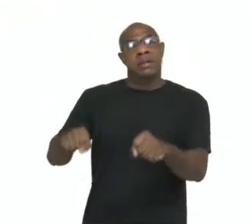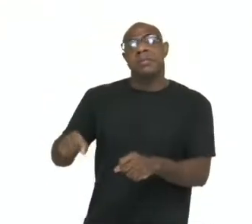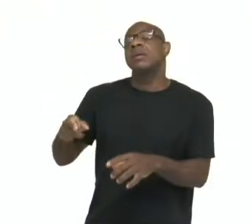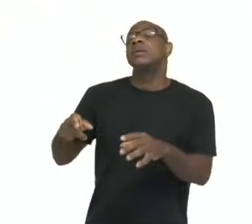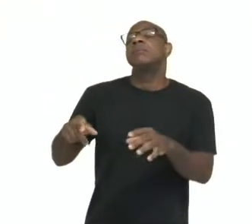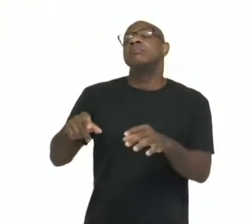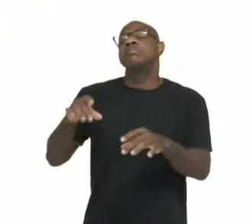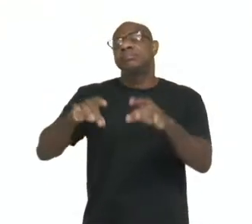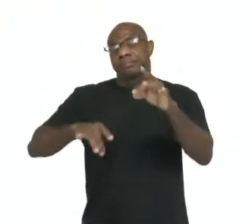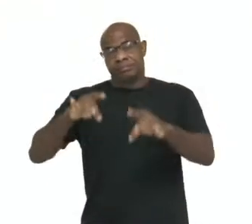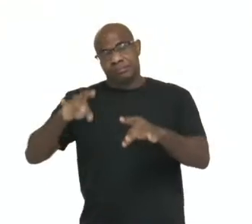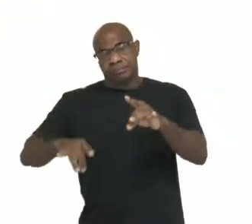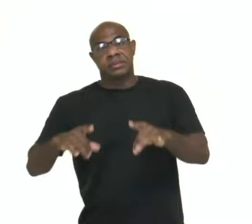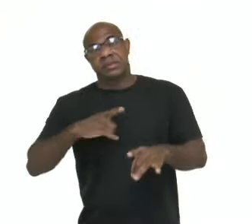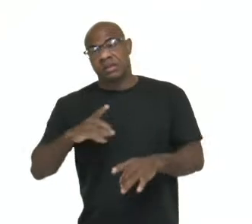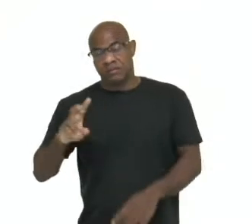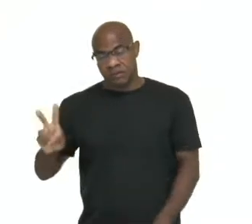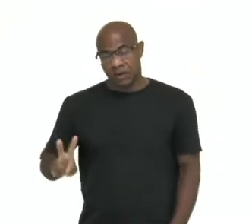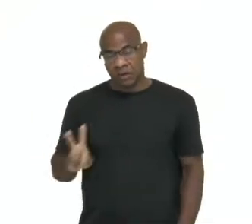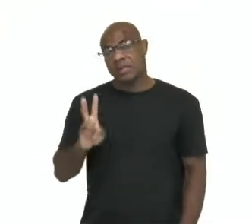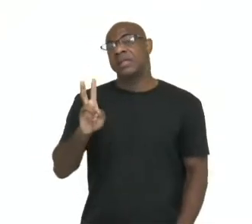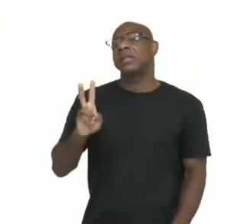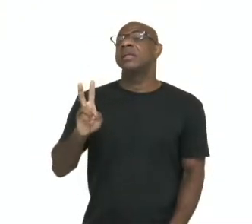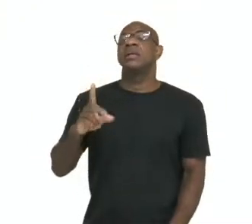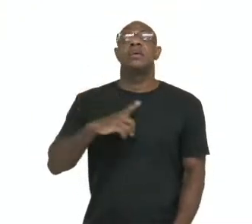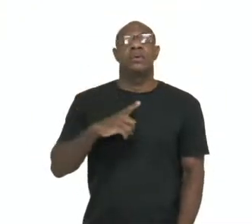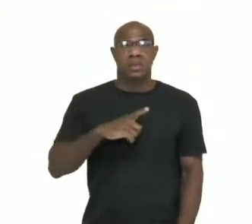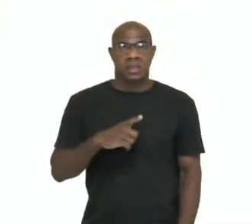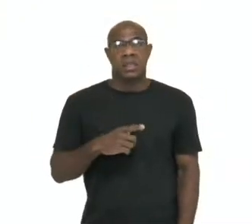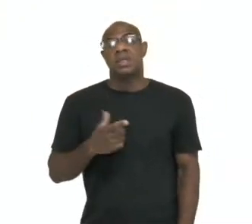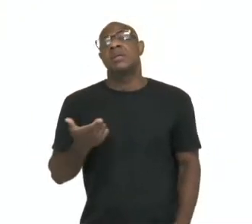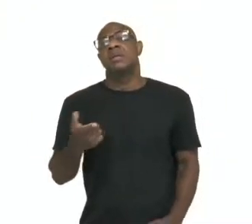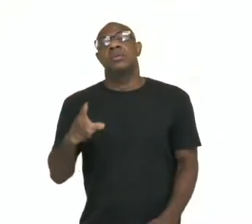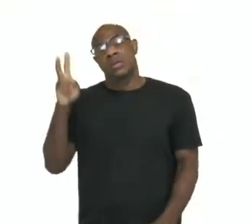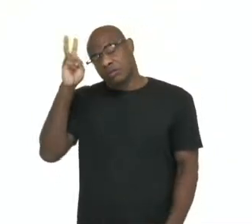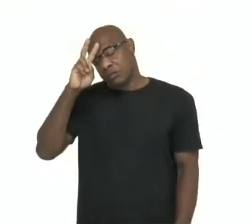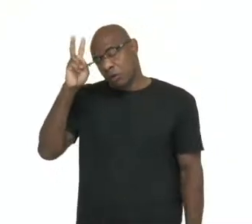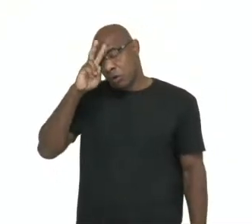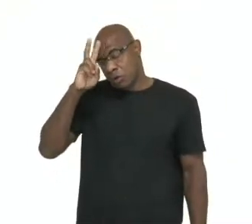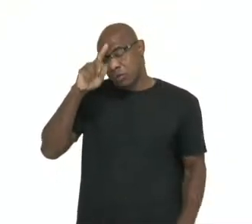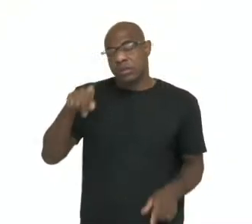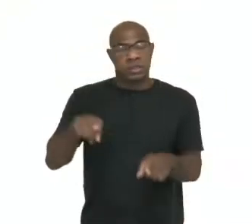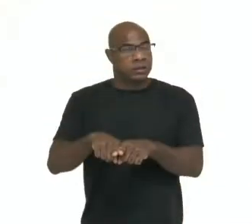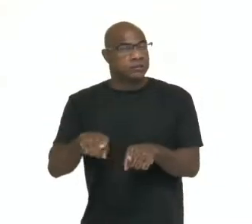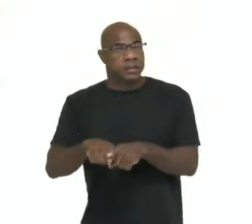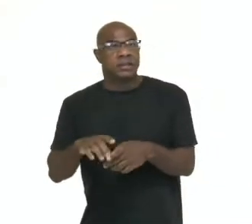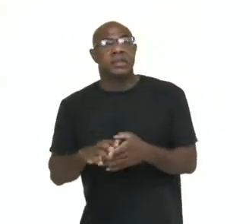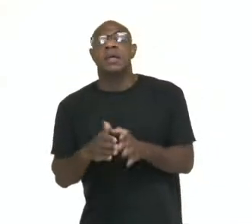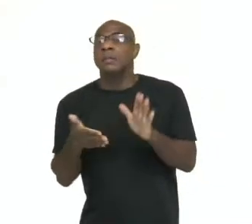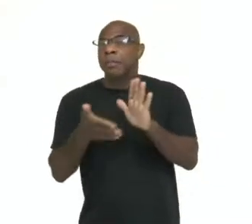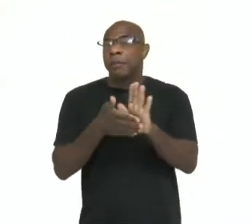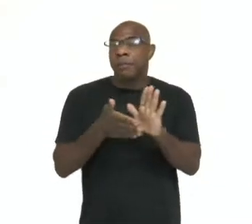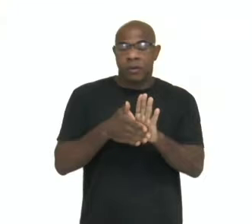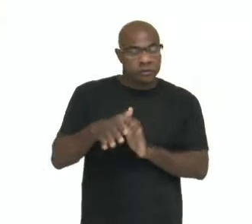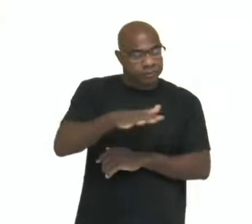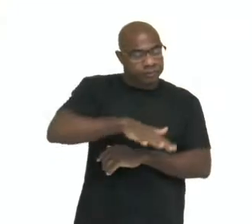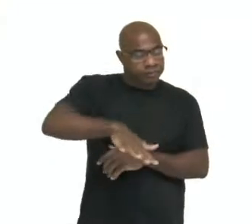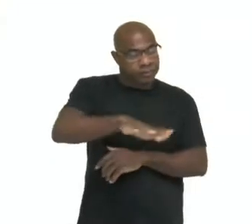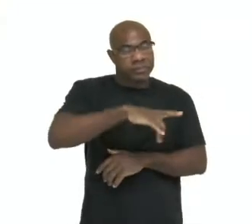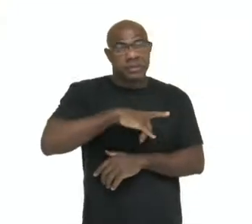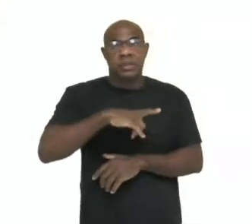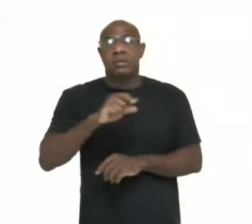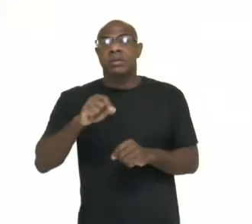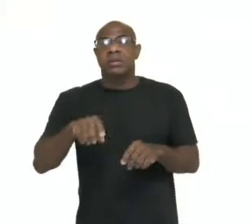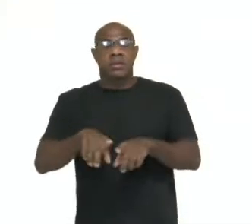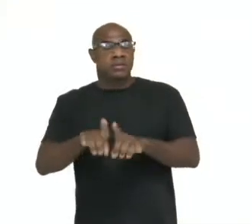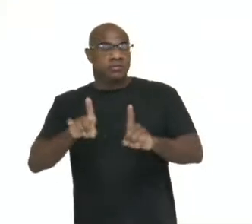que valoriza o caráter histórico, né, da realidade em detrimento ao dramático e propõe que o espectador tenha